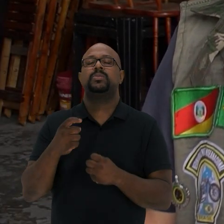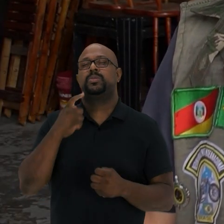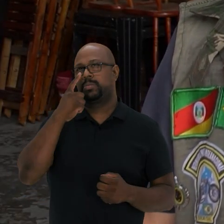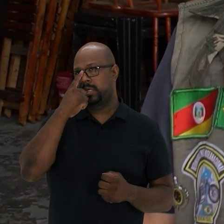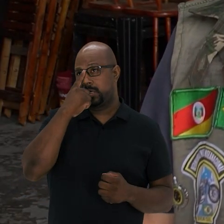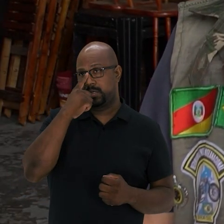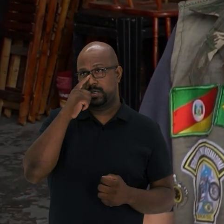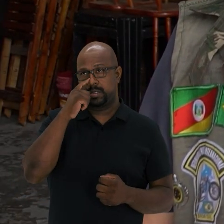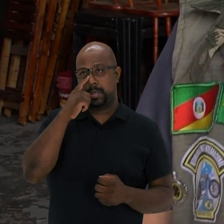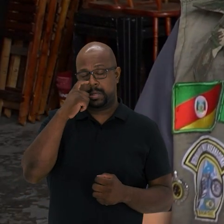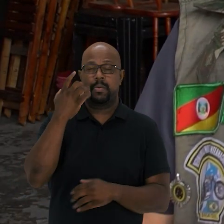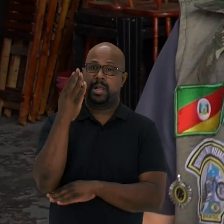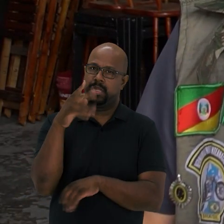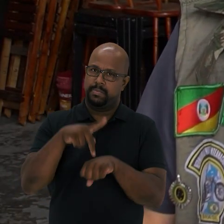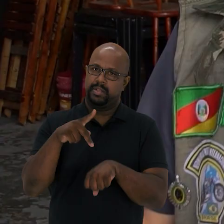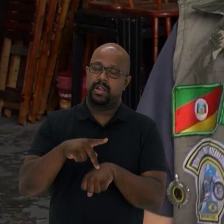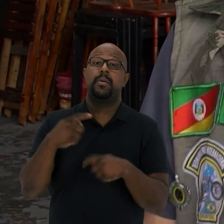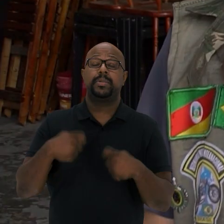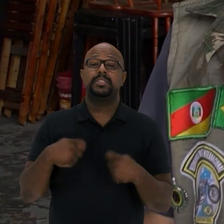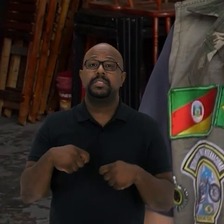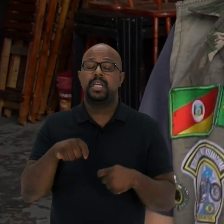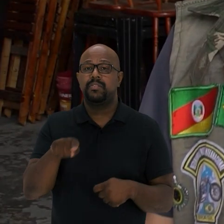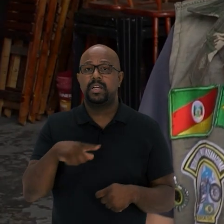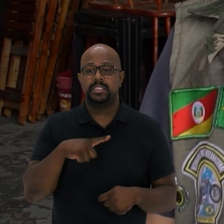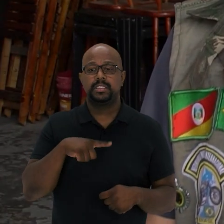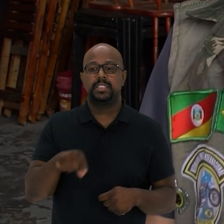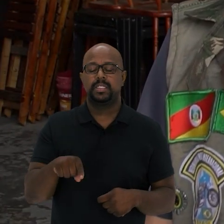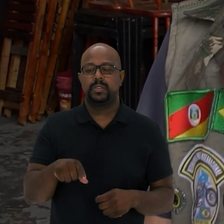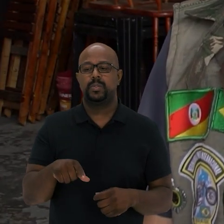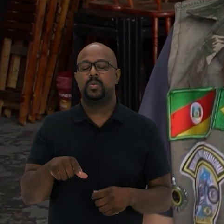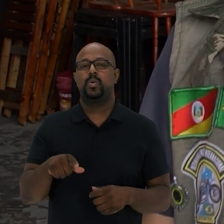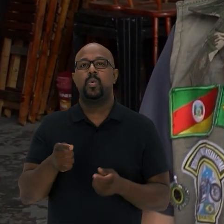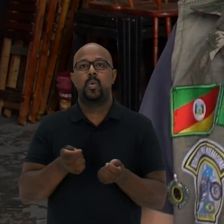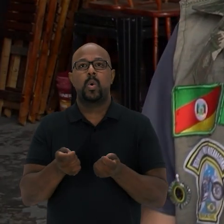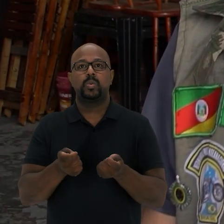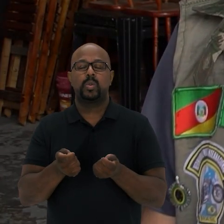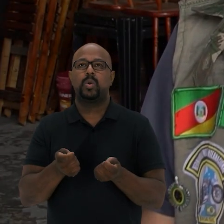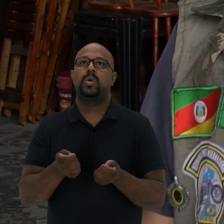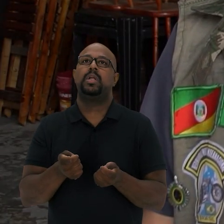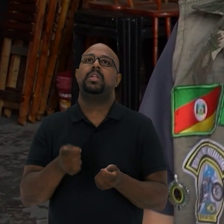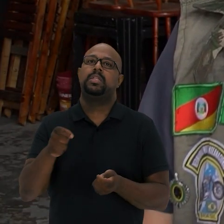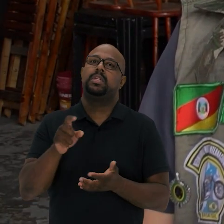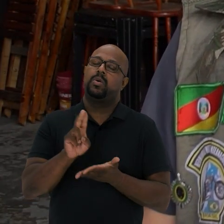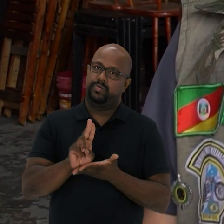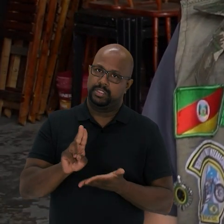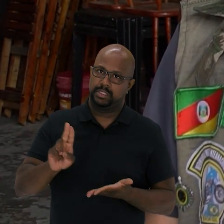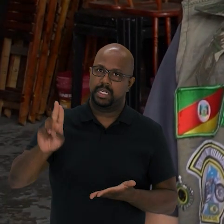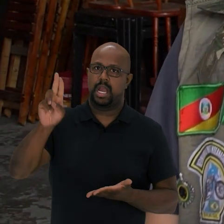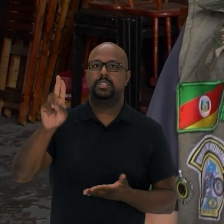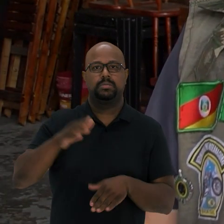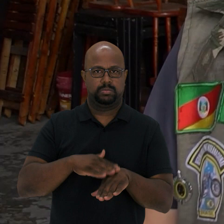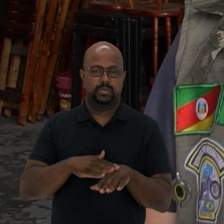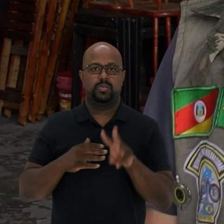de uma madeira petrificada, precisava ter o controle da